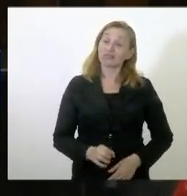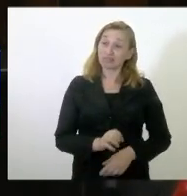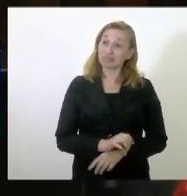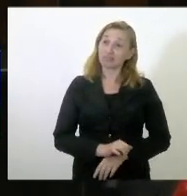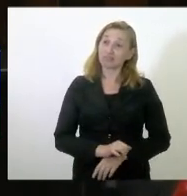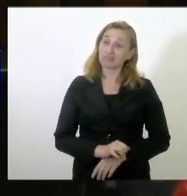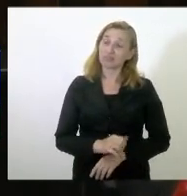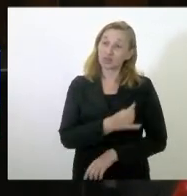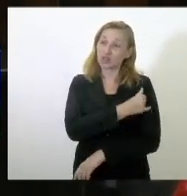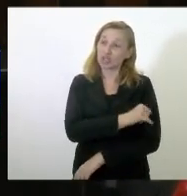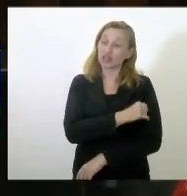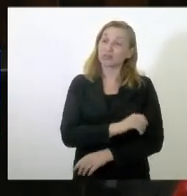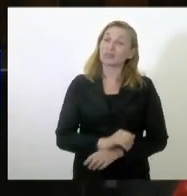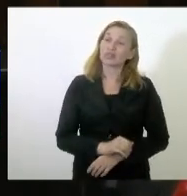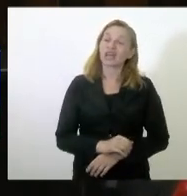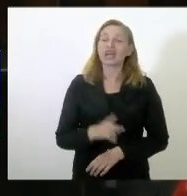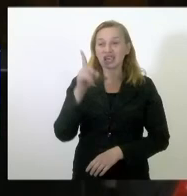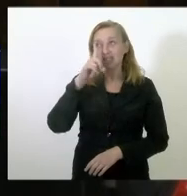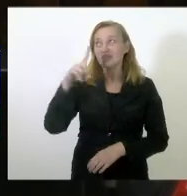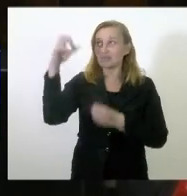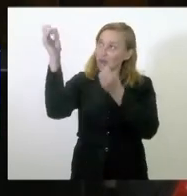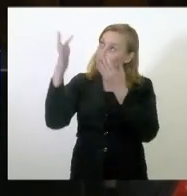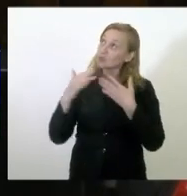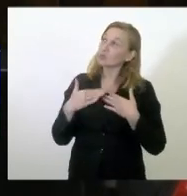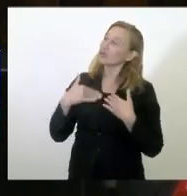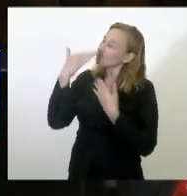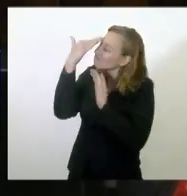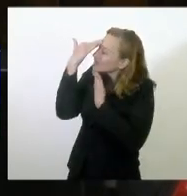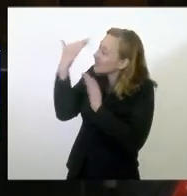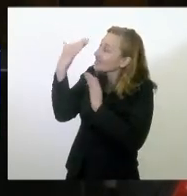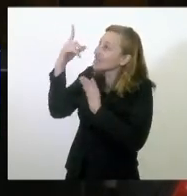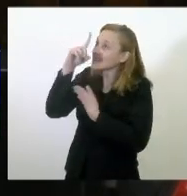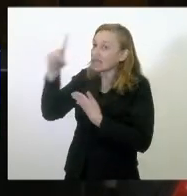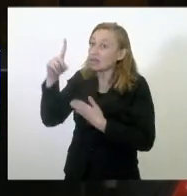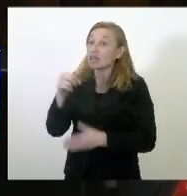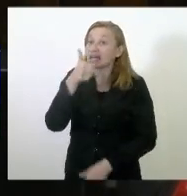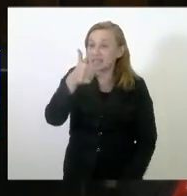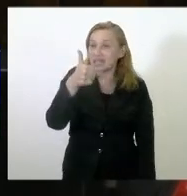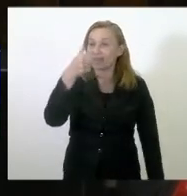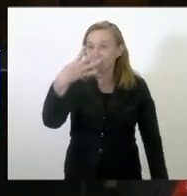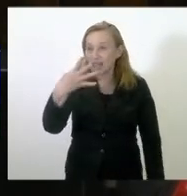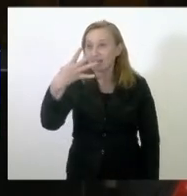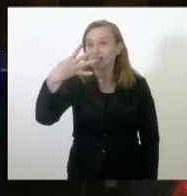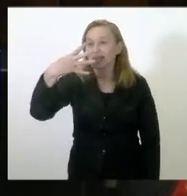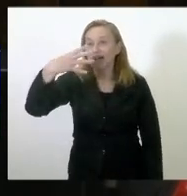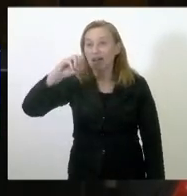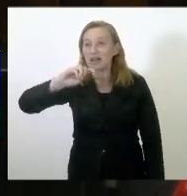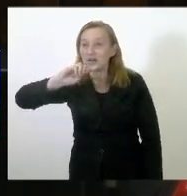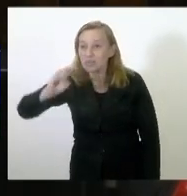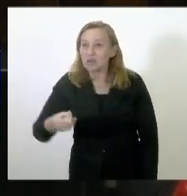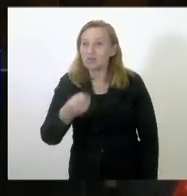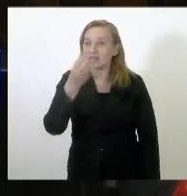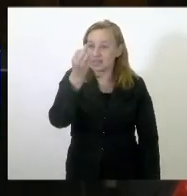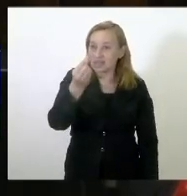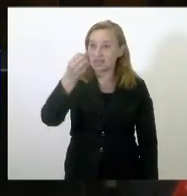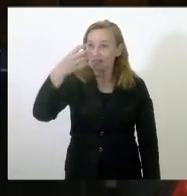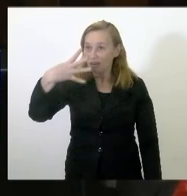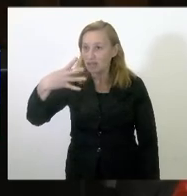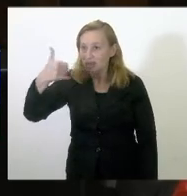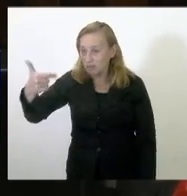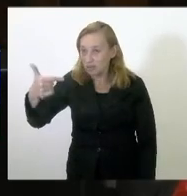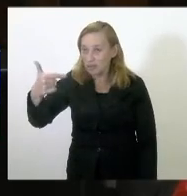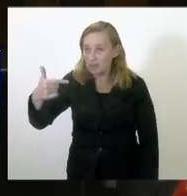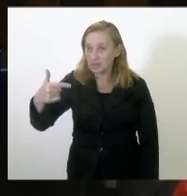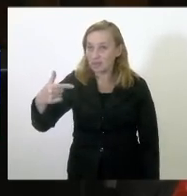Deus me honrou, e eu agradeço a Deus, agradeço a confiança dos 140.666 eleitores, de poder estar